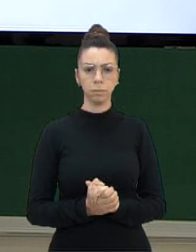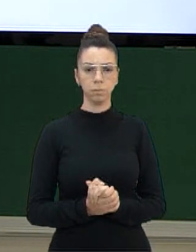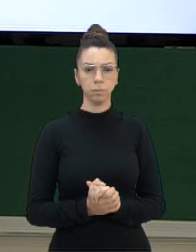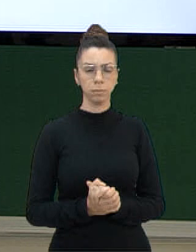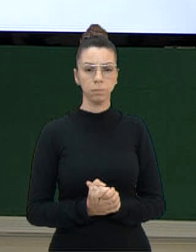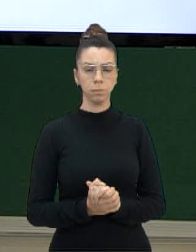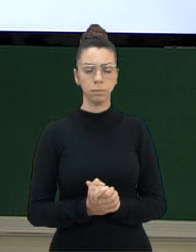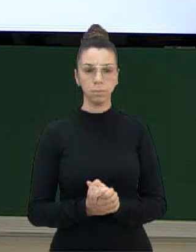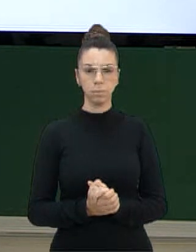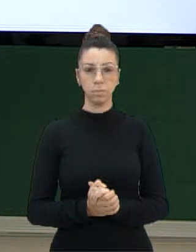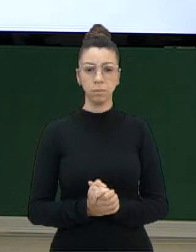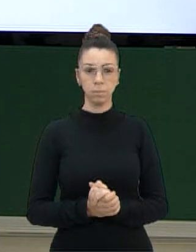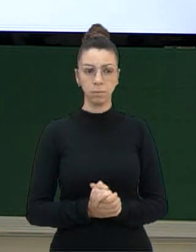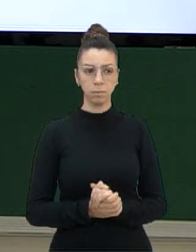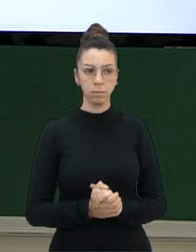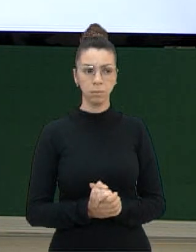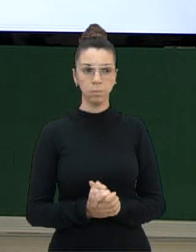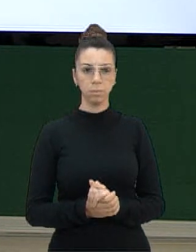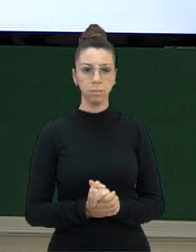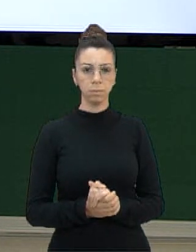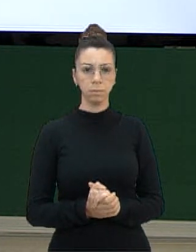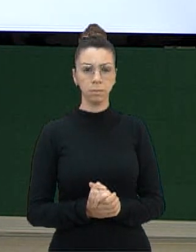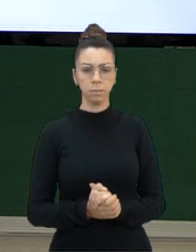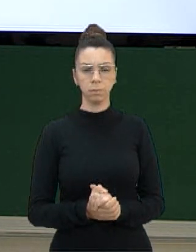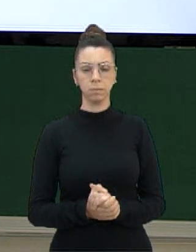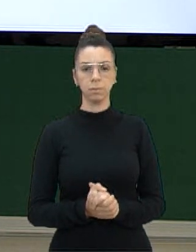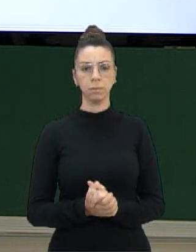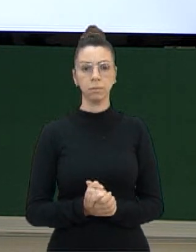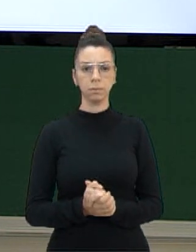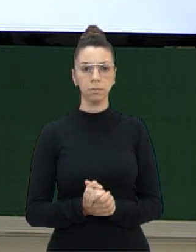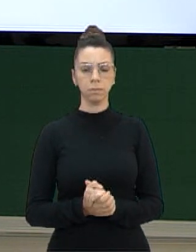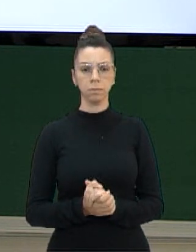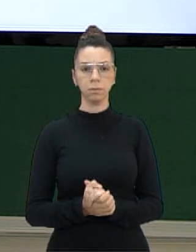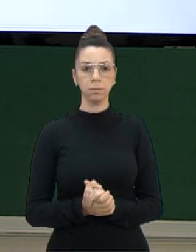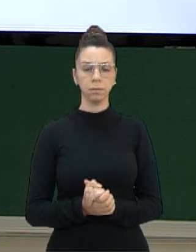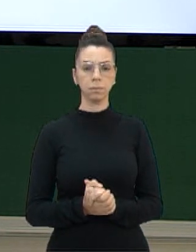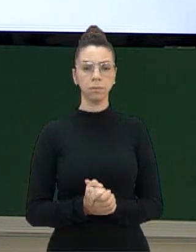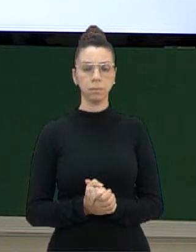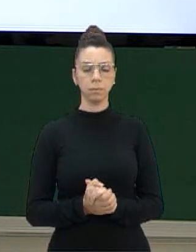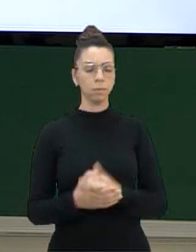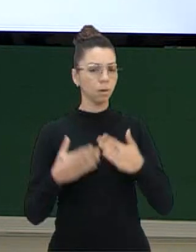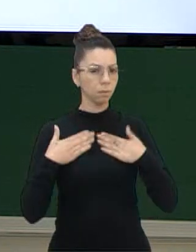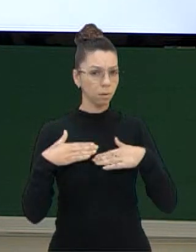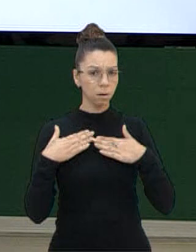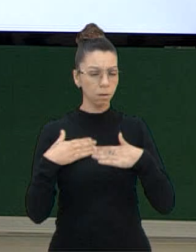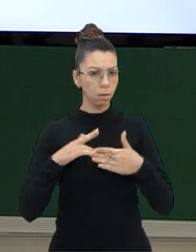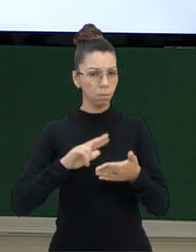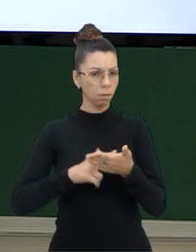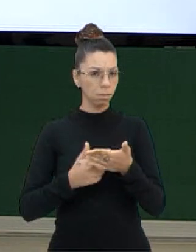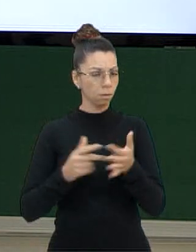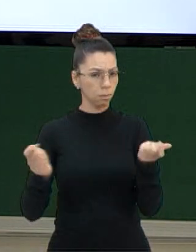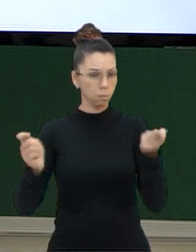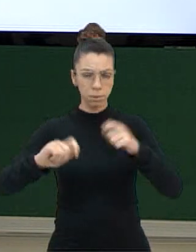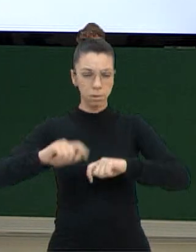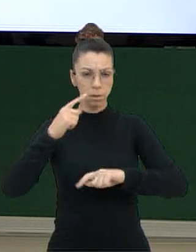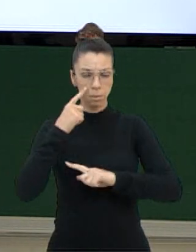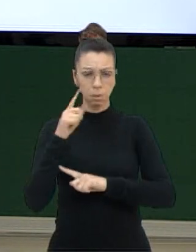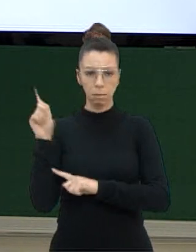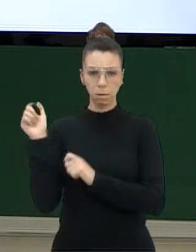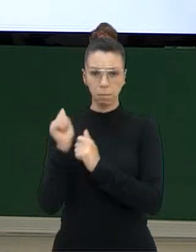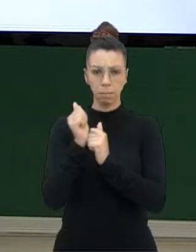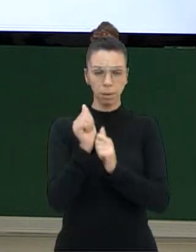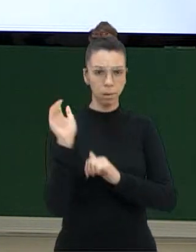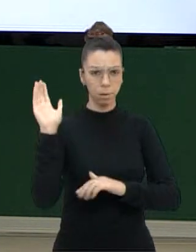plato llano. La nevera o la heladera. Perfecto, tranquilo, ¿no? ¿No necesita traducción? Bueno.